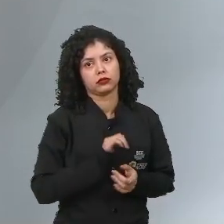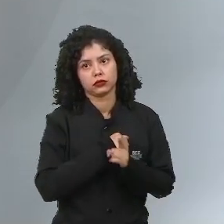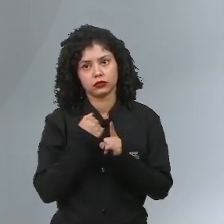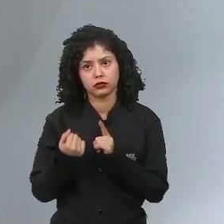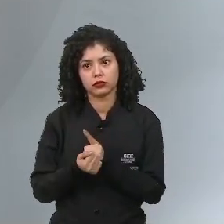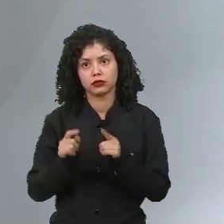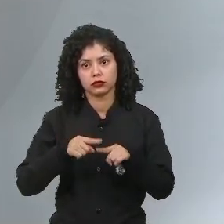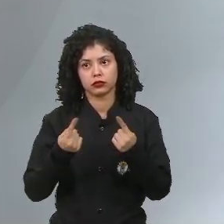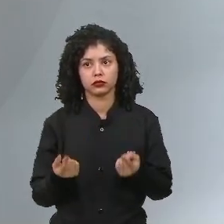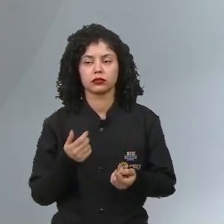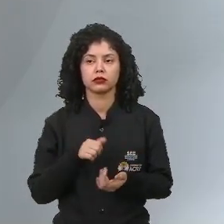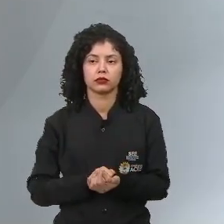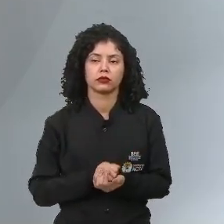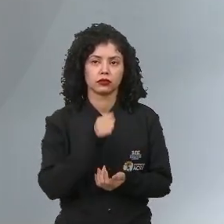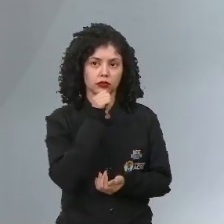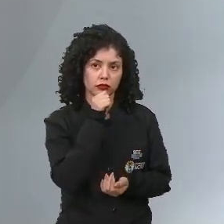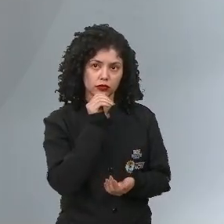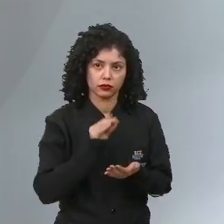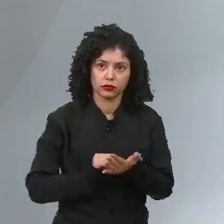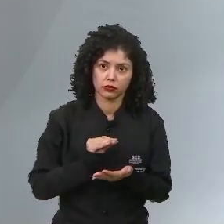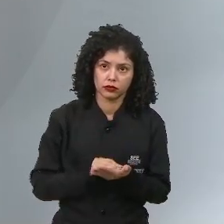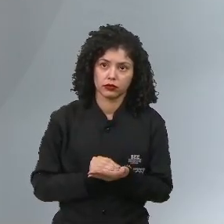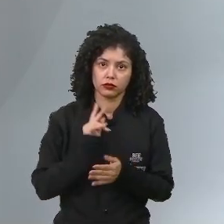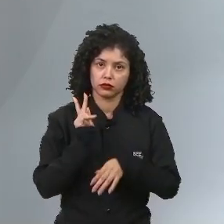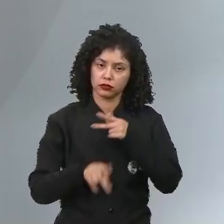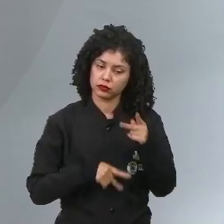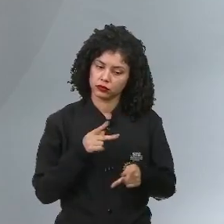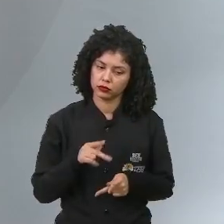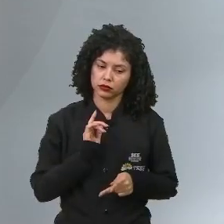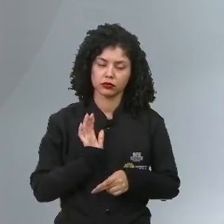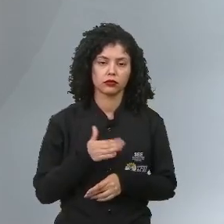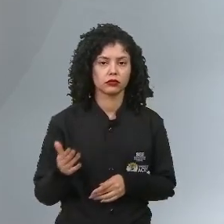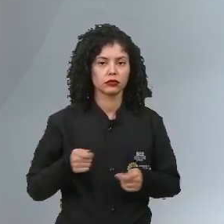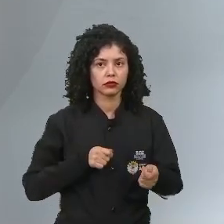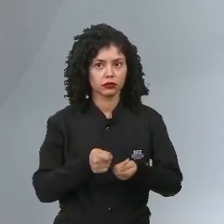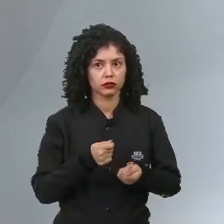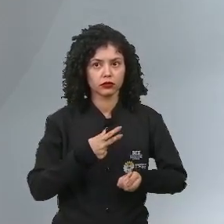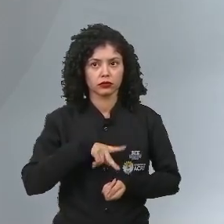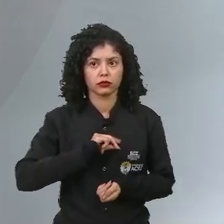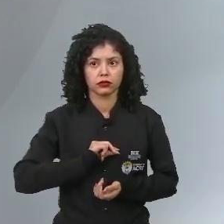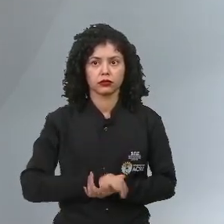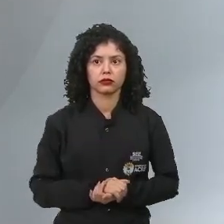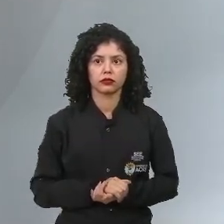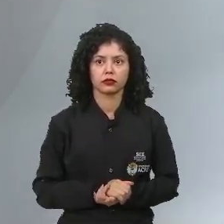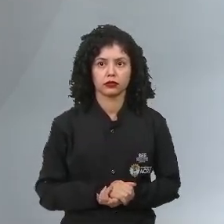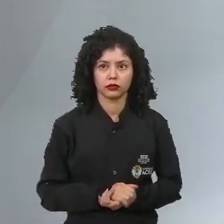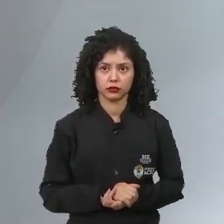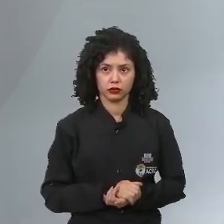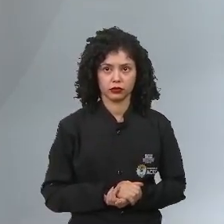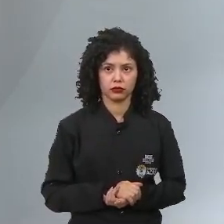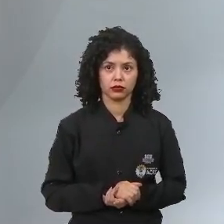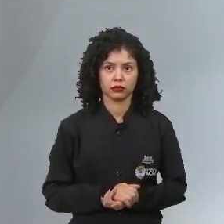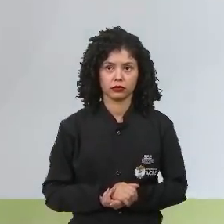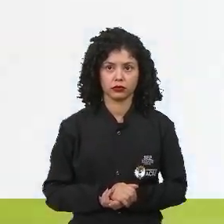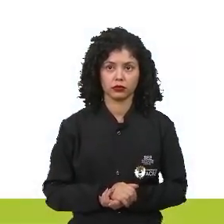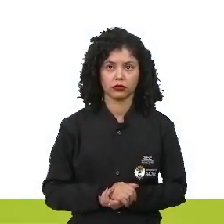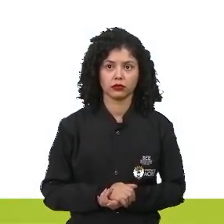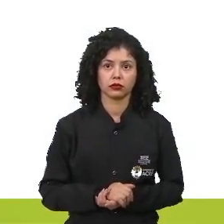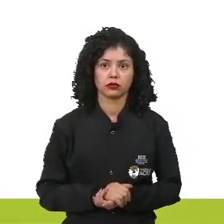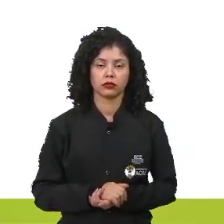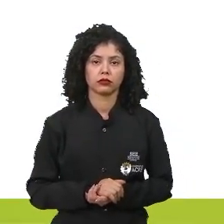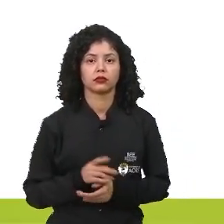sociedade, mas evidenciou a insatisfação da população quanto ao controle português. Ok? Aí a gente vem